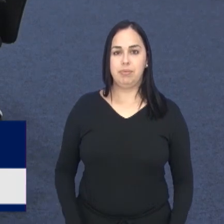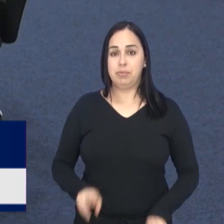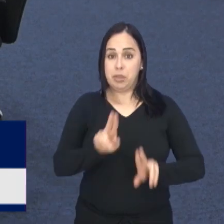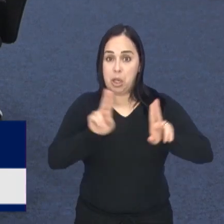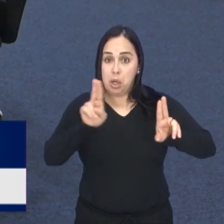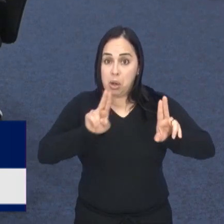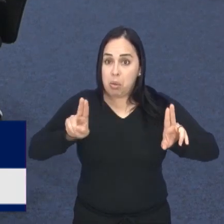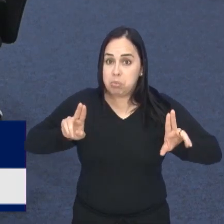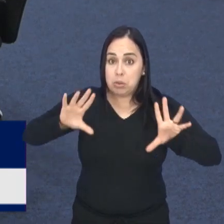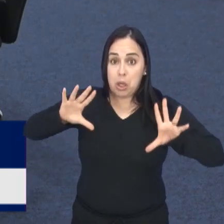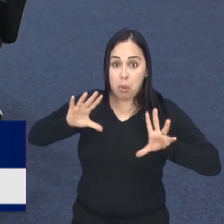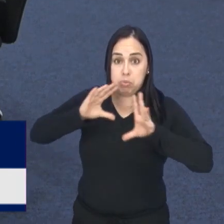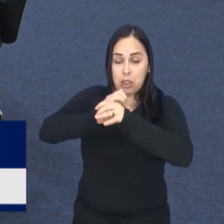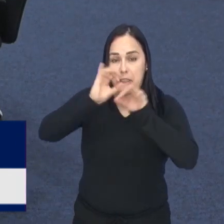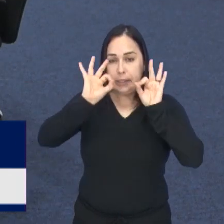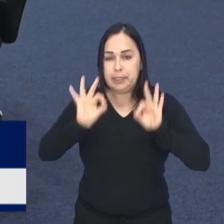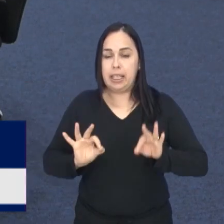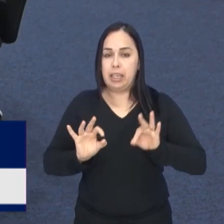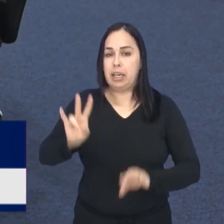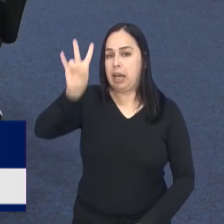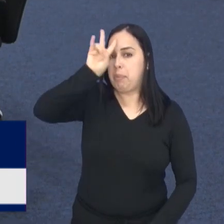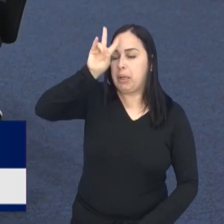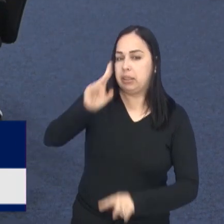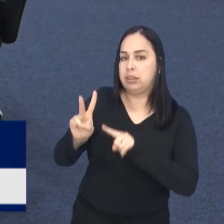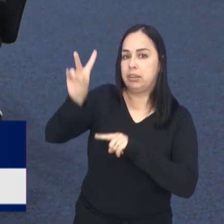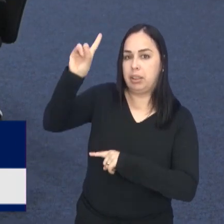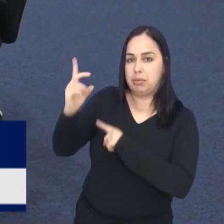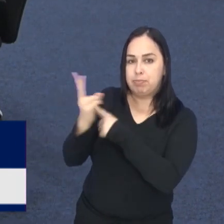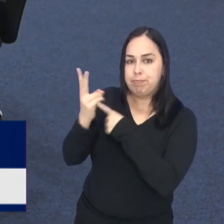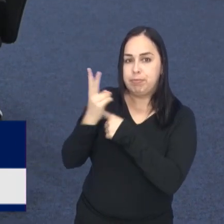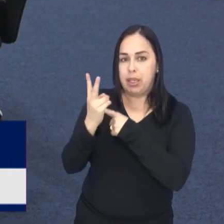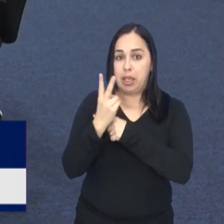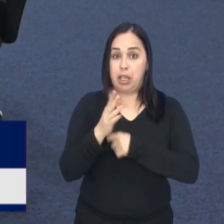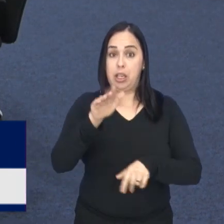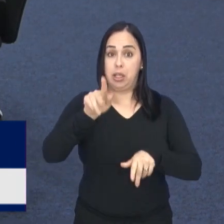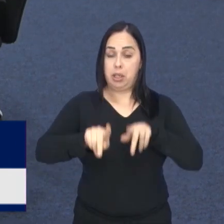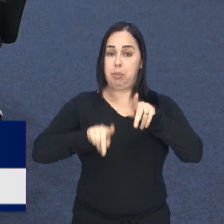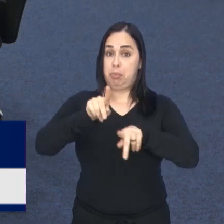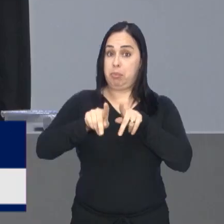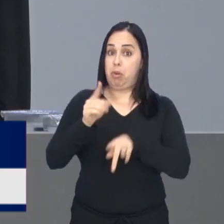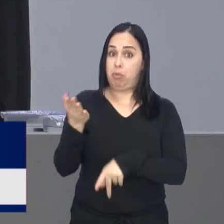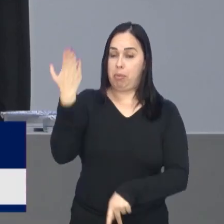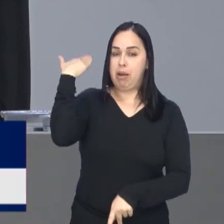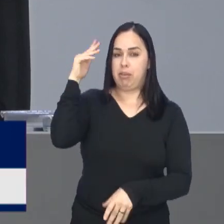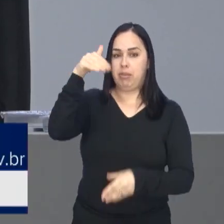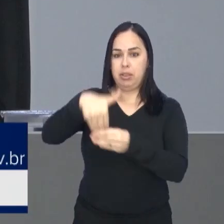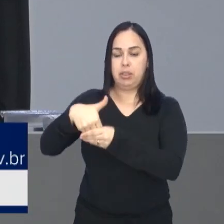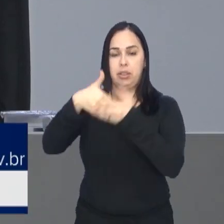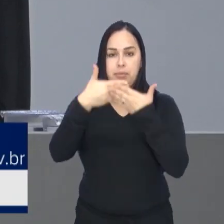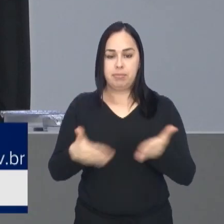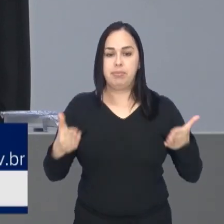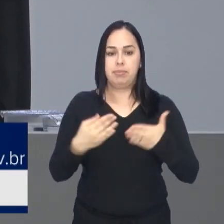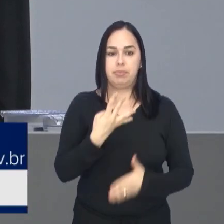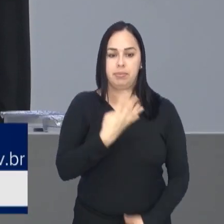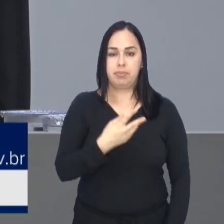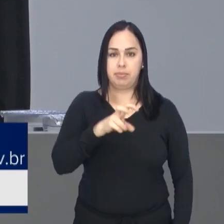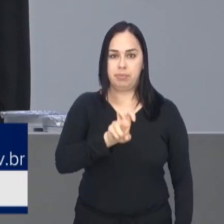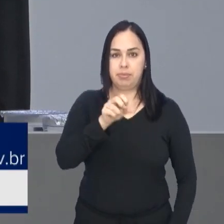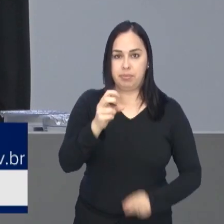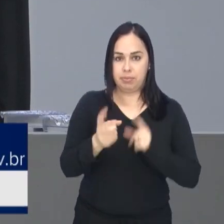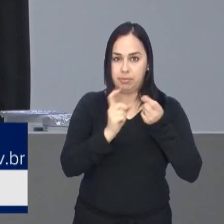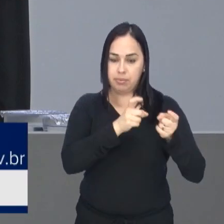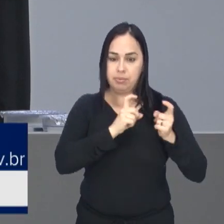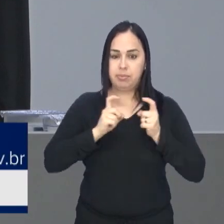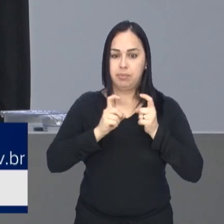Havendo o número legal, sobre a proteção de Deus, lembrando que todo poder emana do povo, declara aberta a